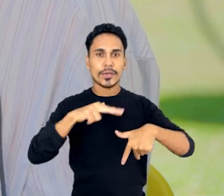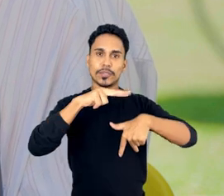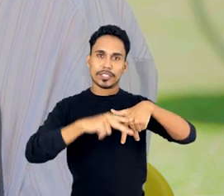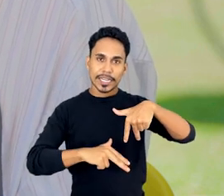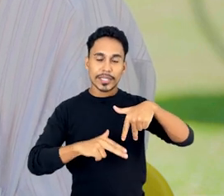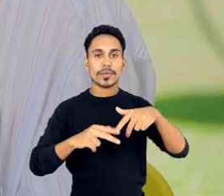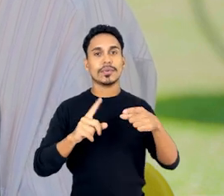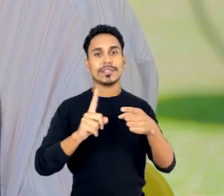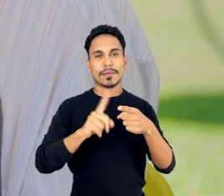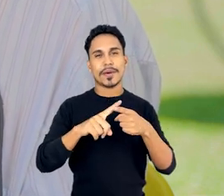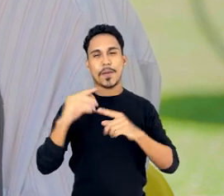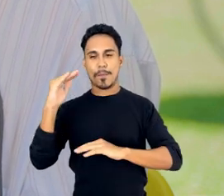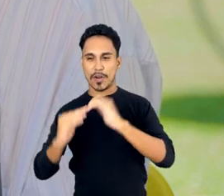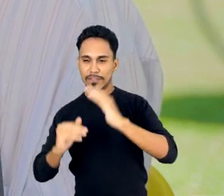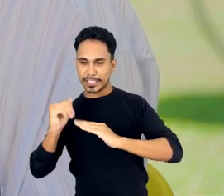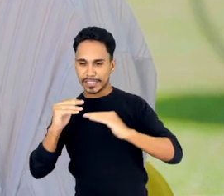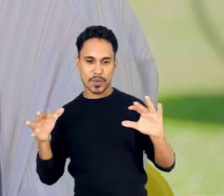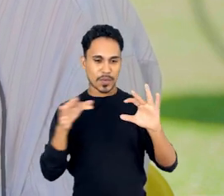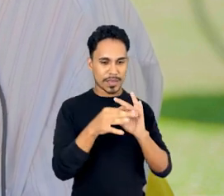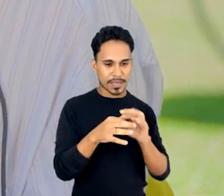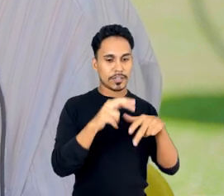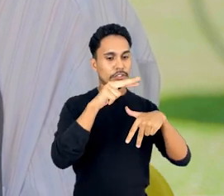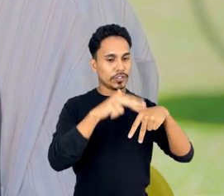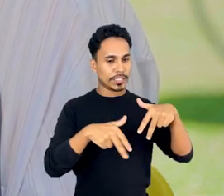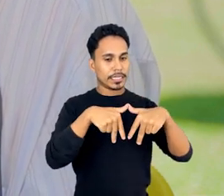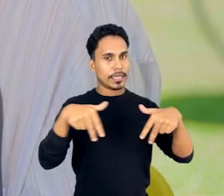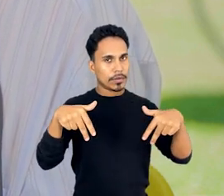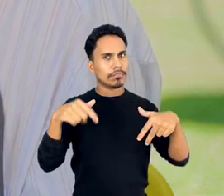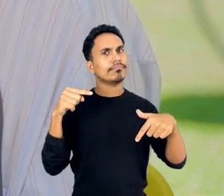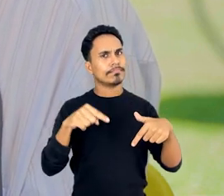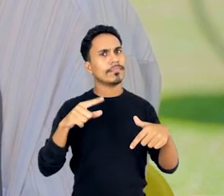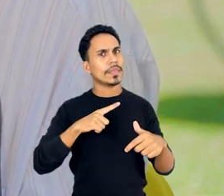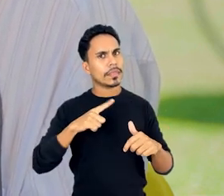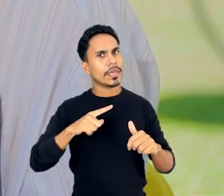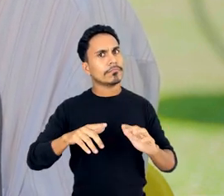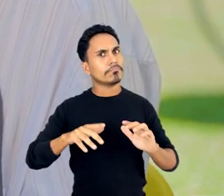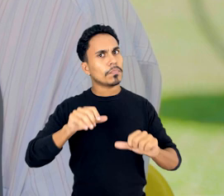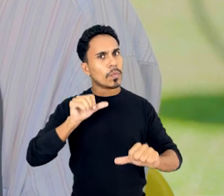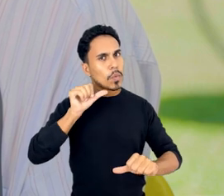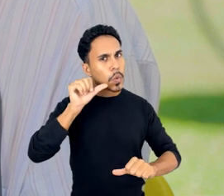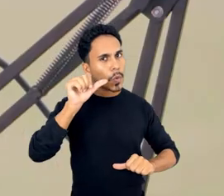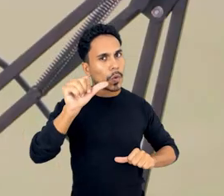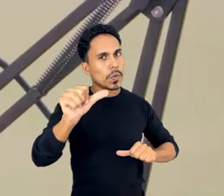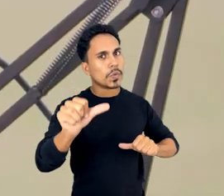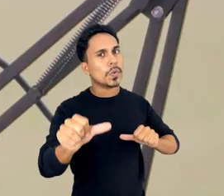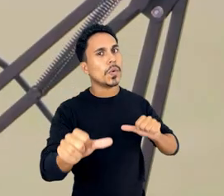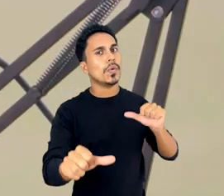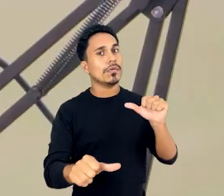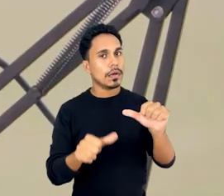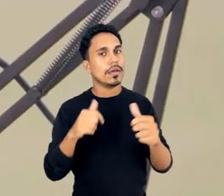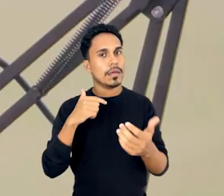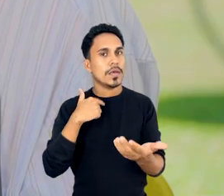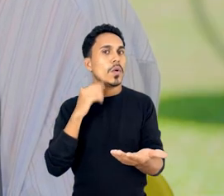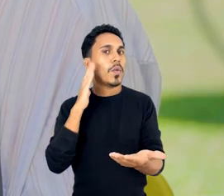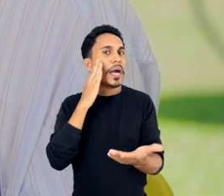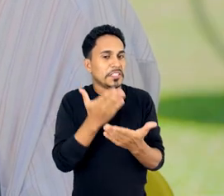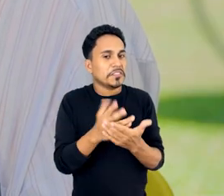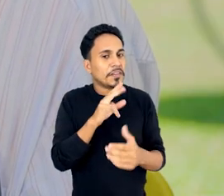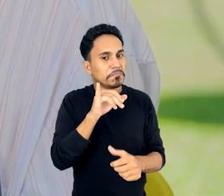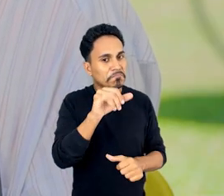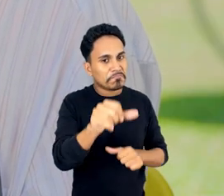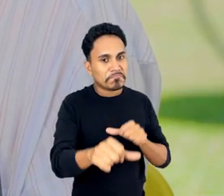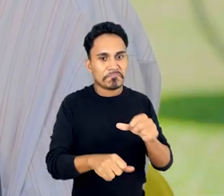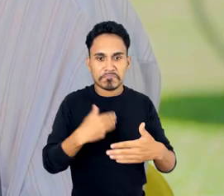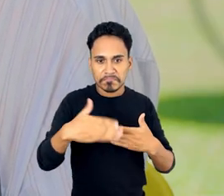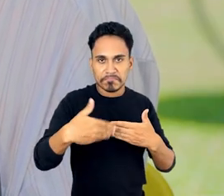Associação de profissões com gênero el ela tá se mudando tá mudando e acredito que essa é a